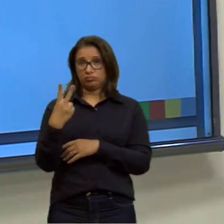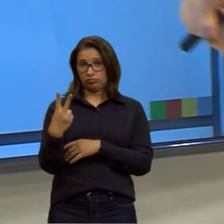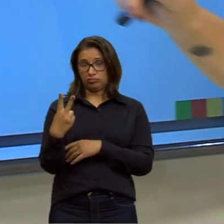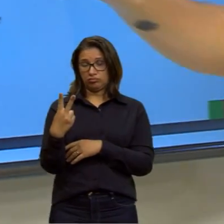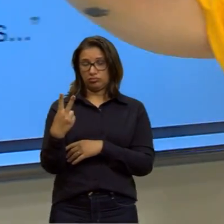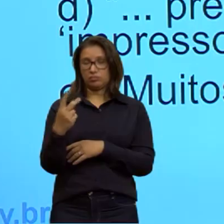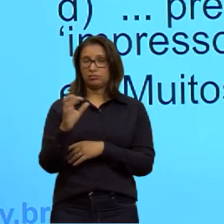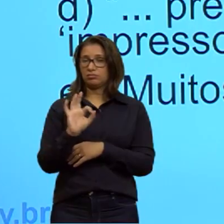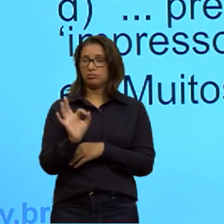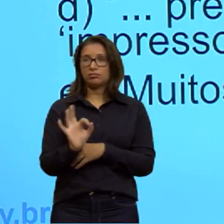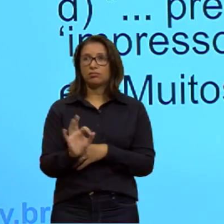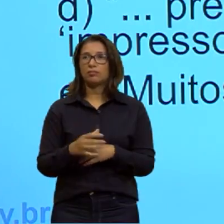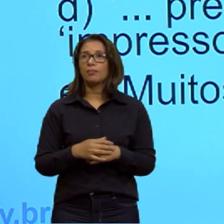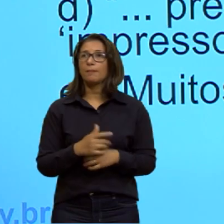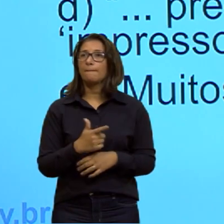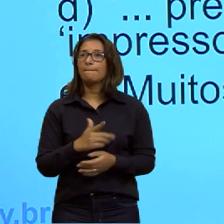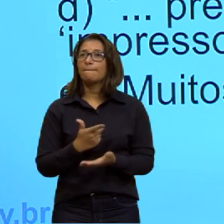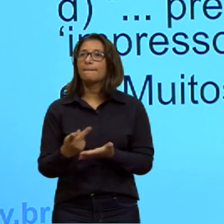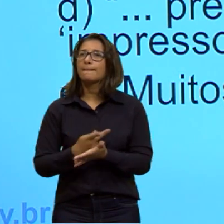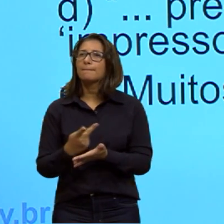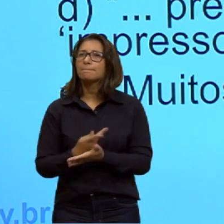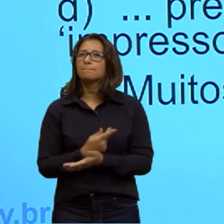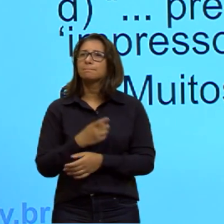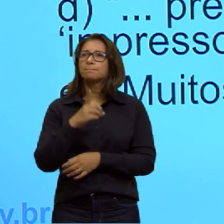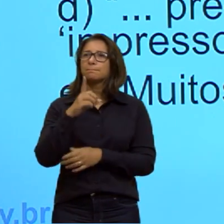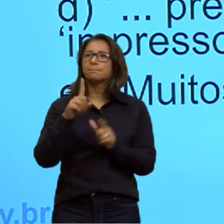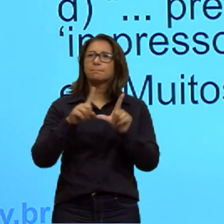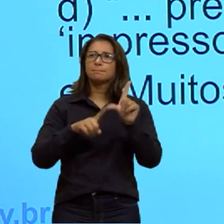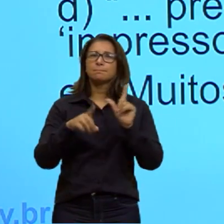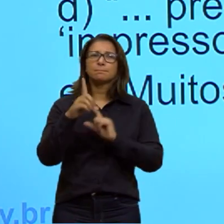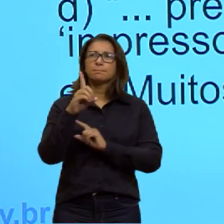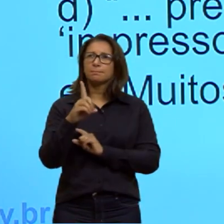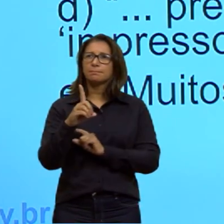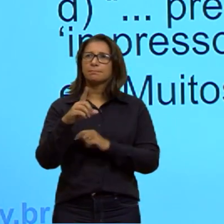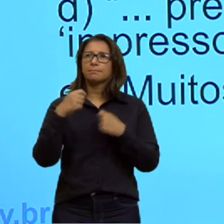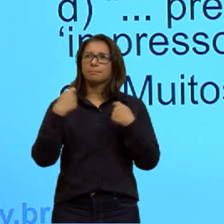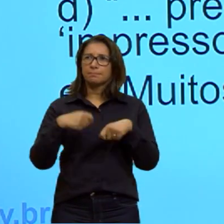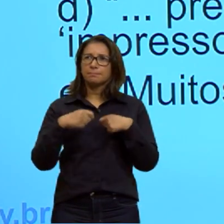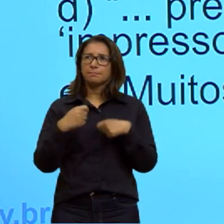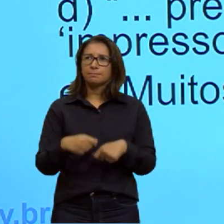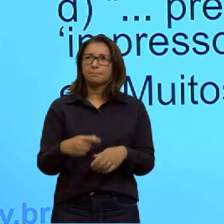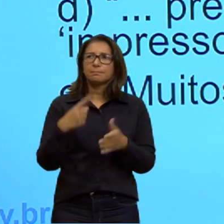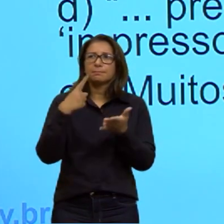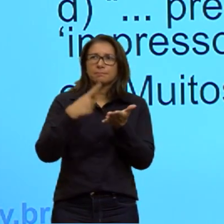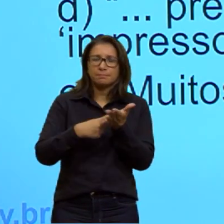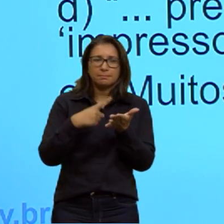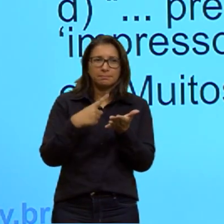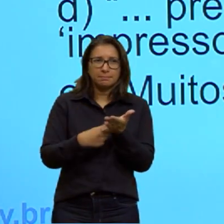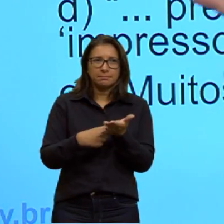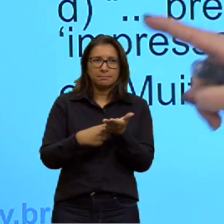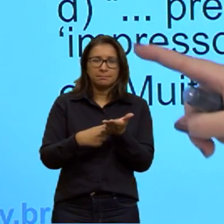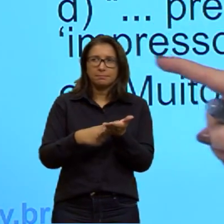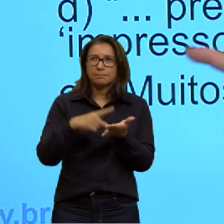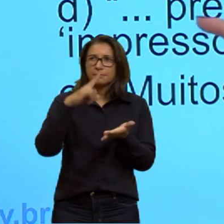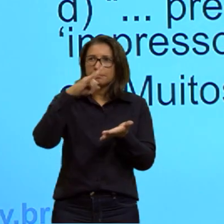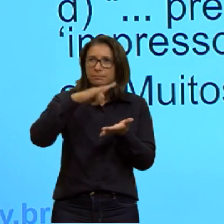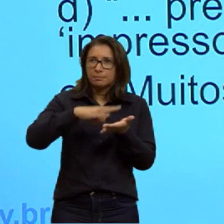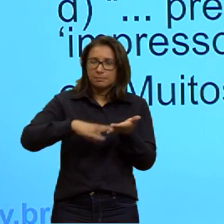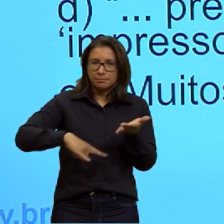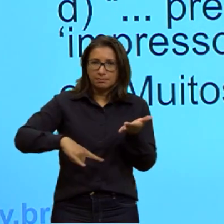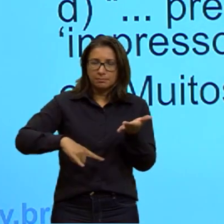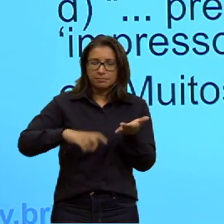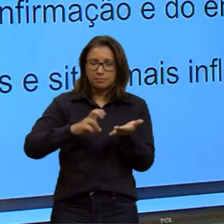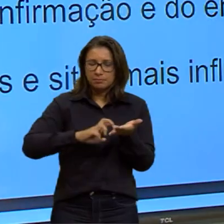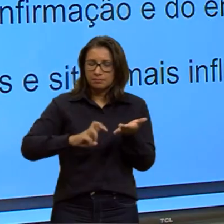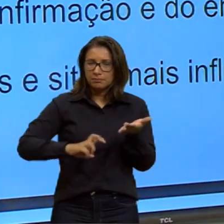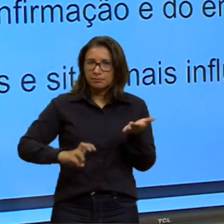não é precisa da confirmação do endosso e do